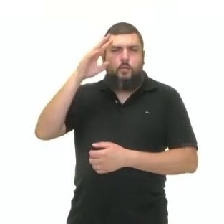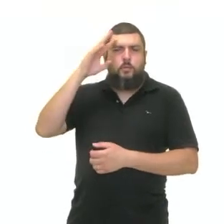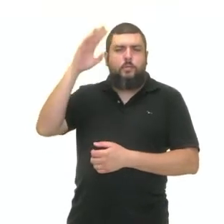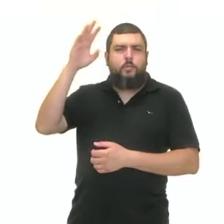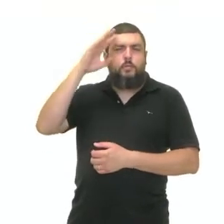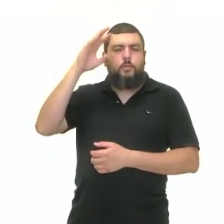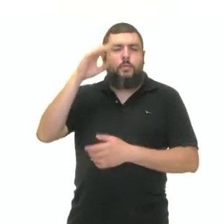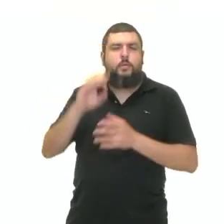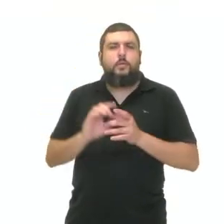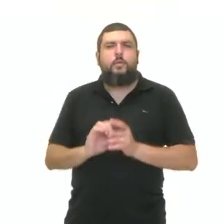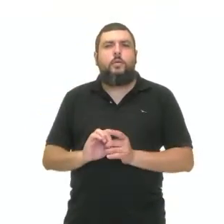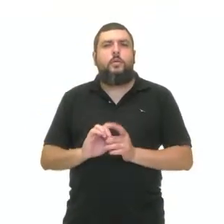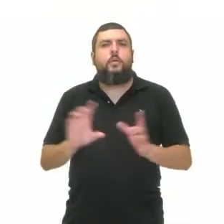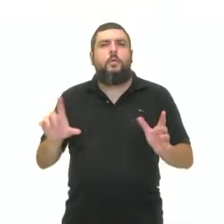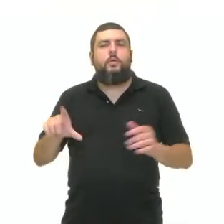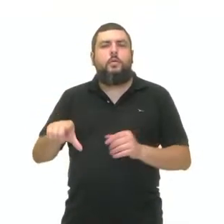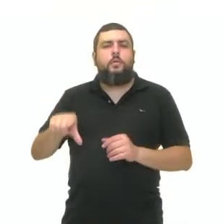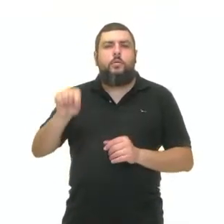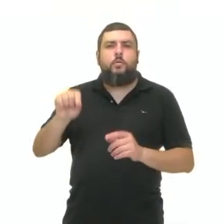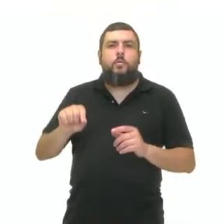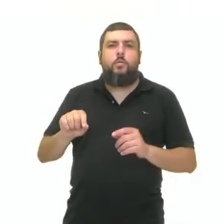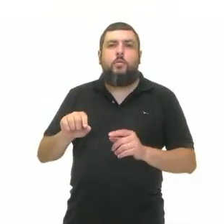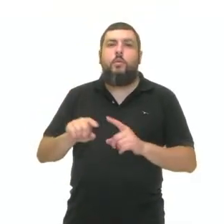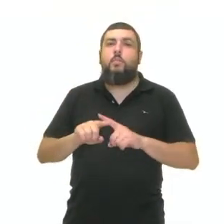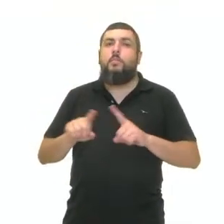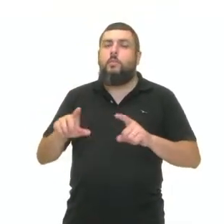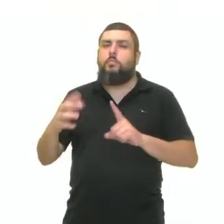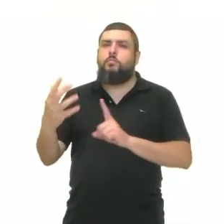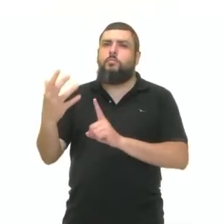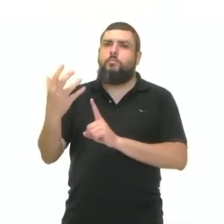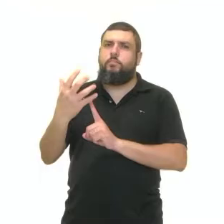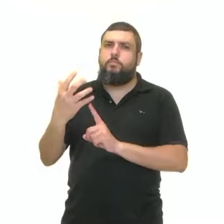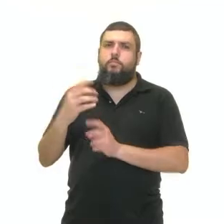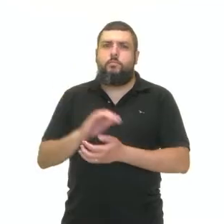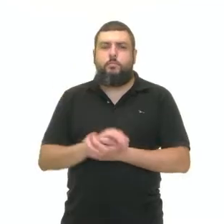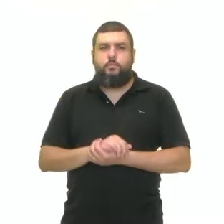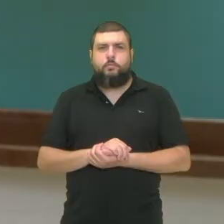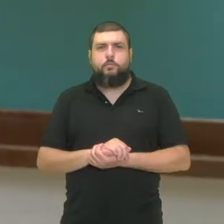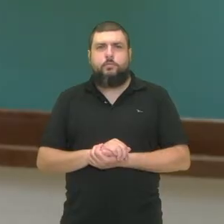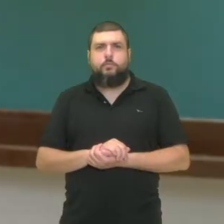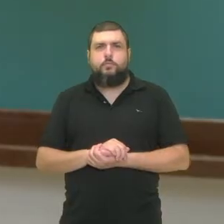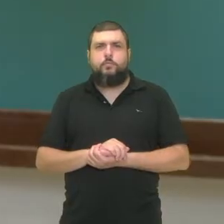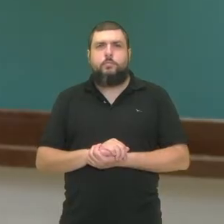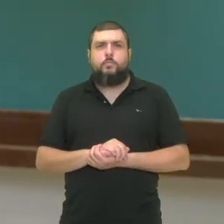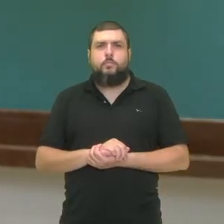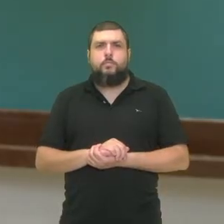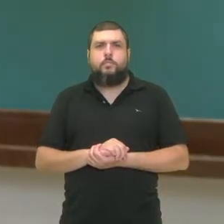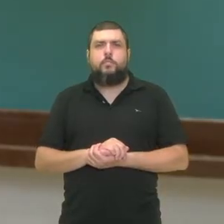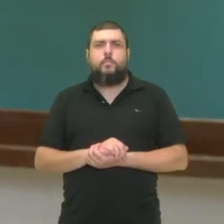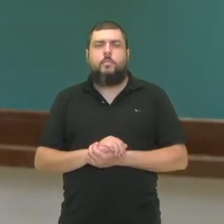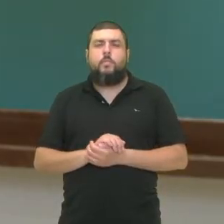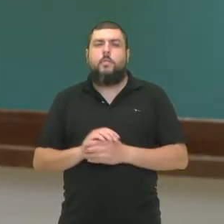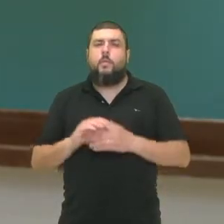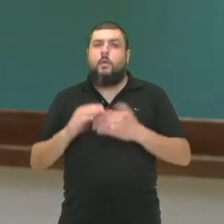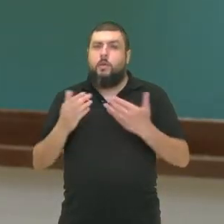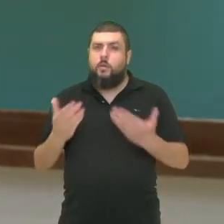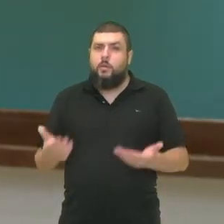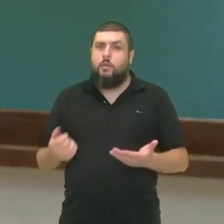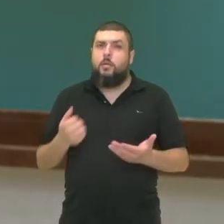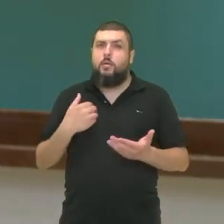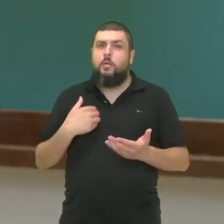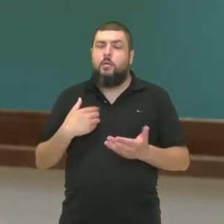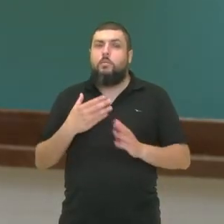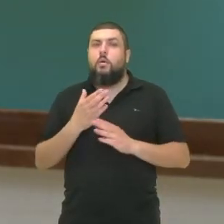de escolha que muitas vezes é gerada pelos algoritmos. Então, não perca o foco